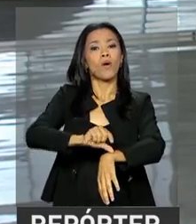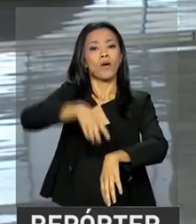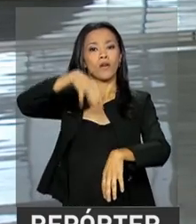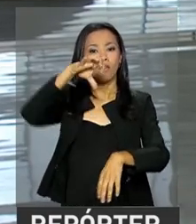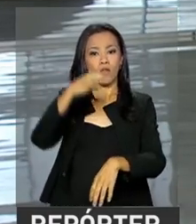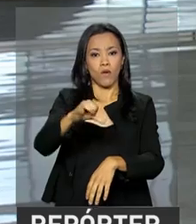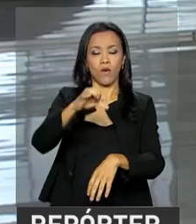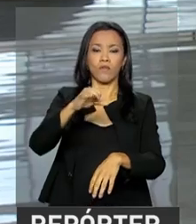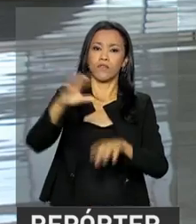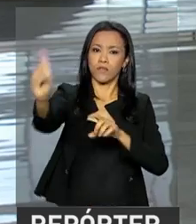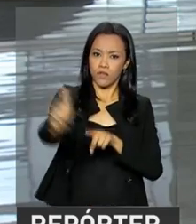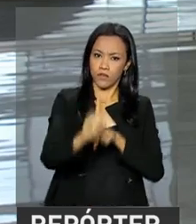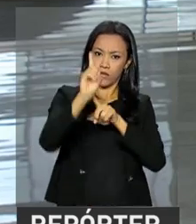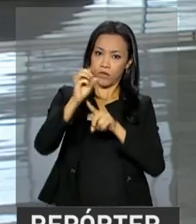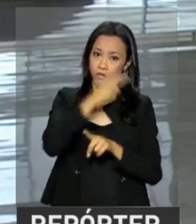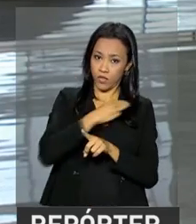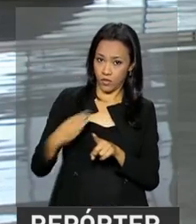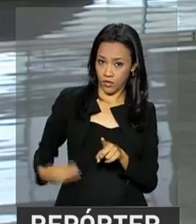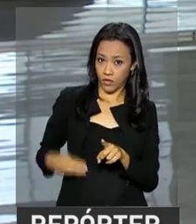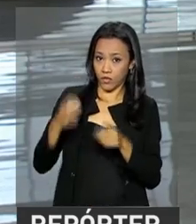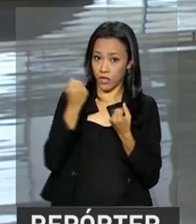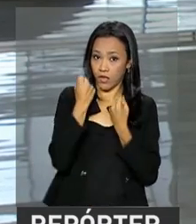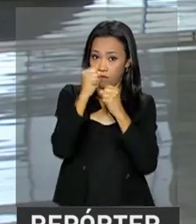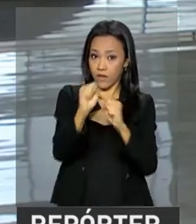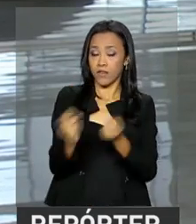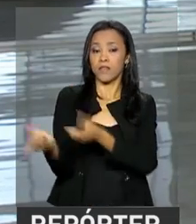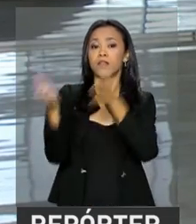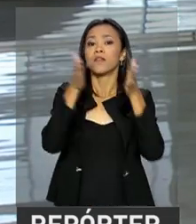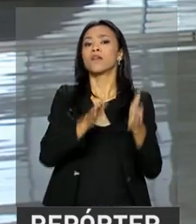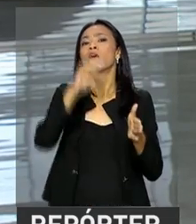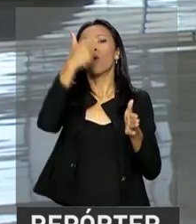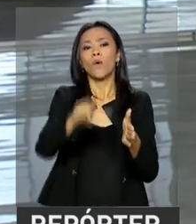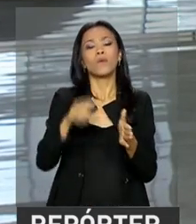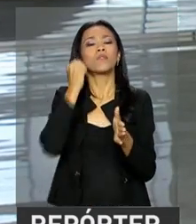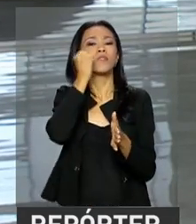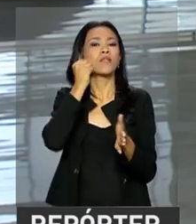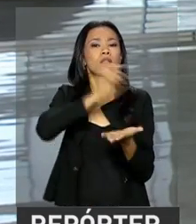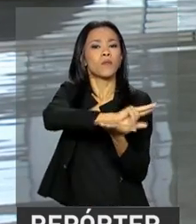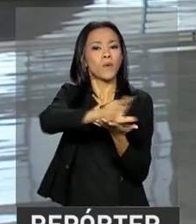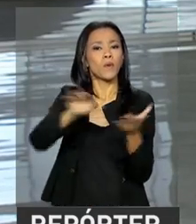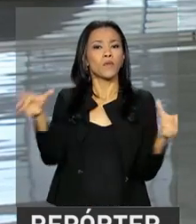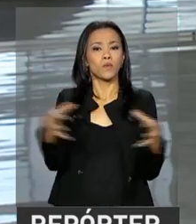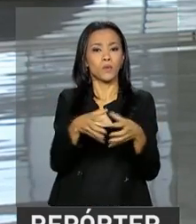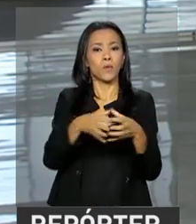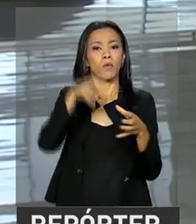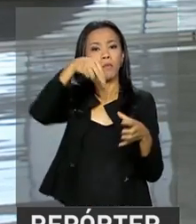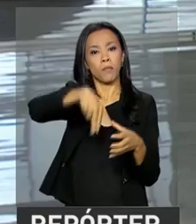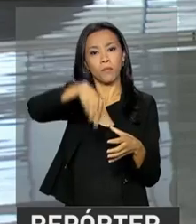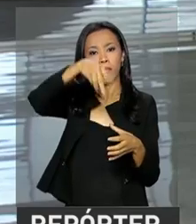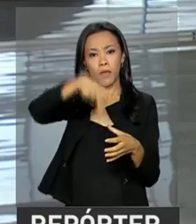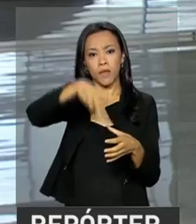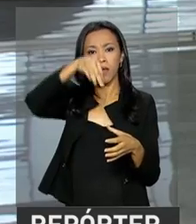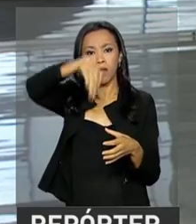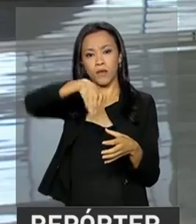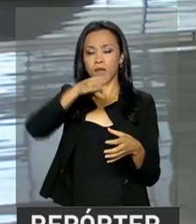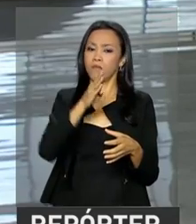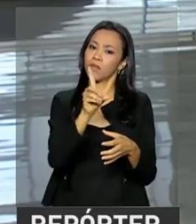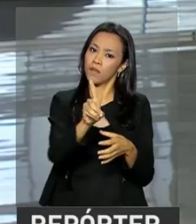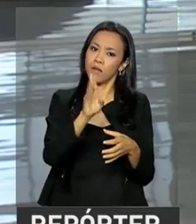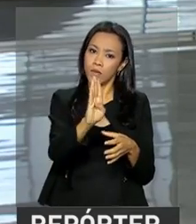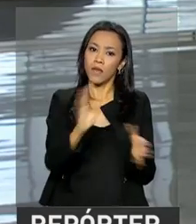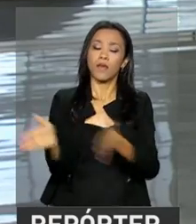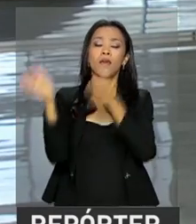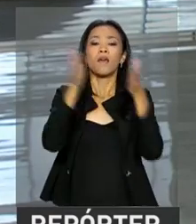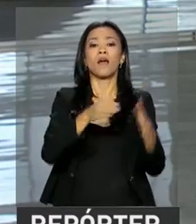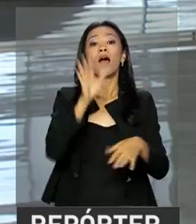da Defesa Raul jungman às 10 horas ele tem reunião com senadores do PMDB às 2:30 da tarde ele recebe o